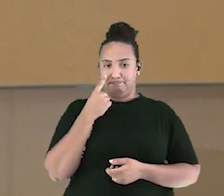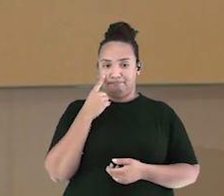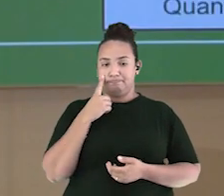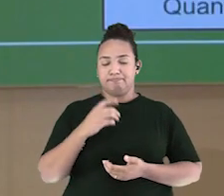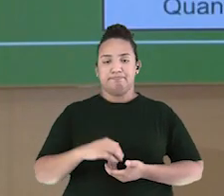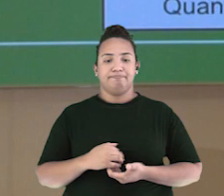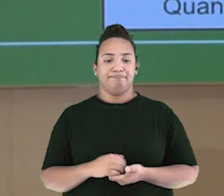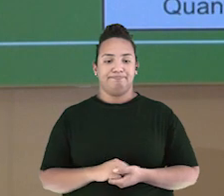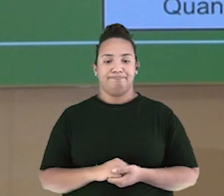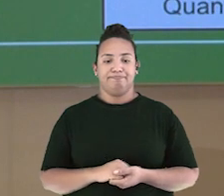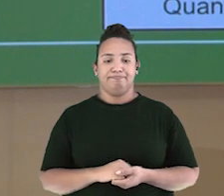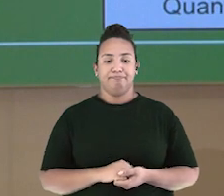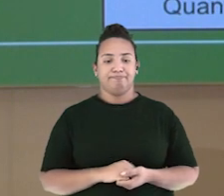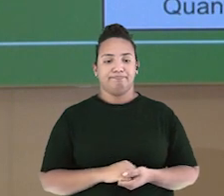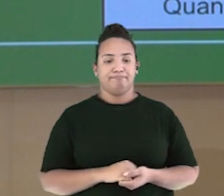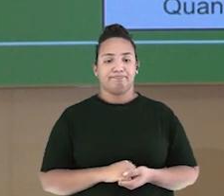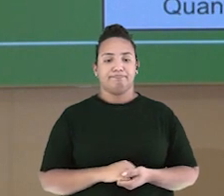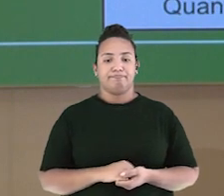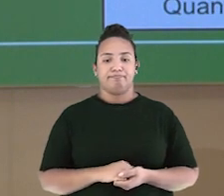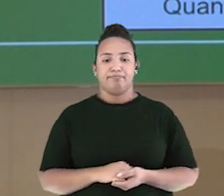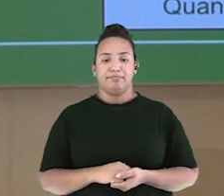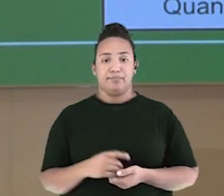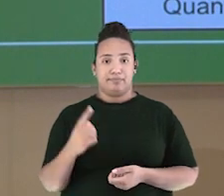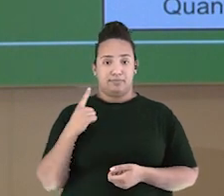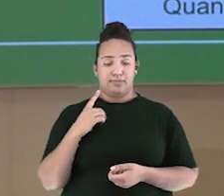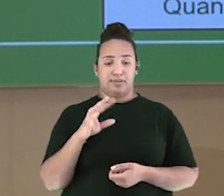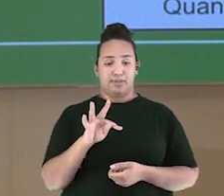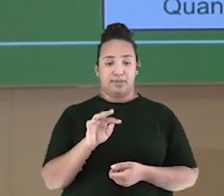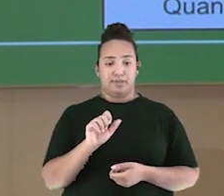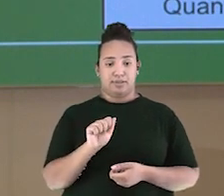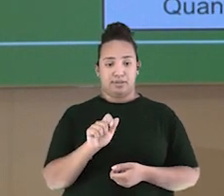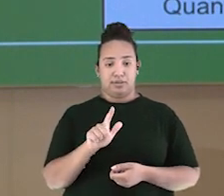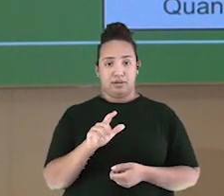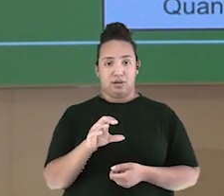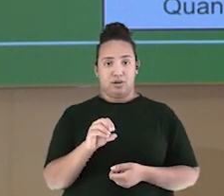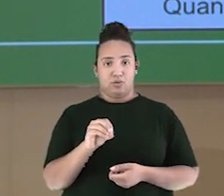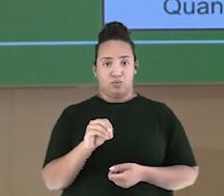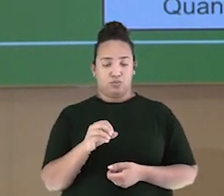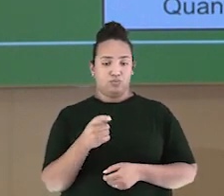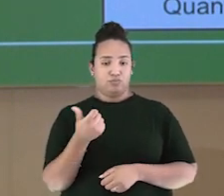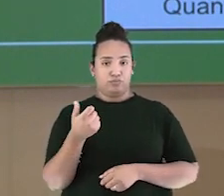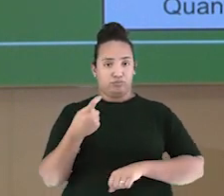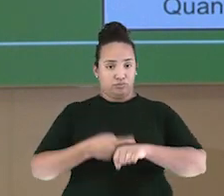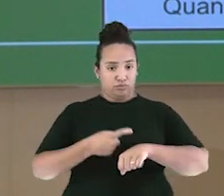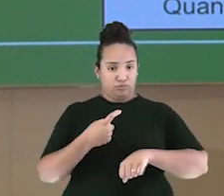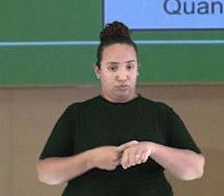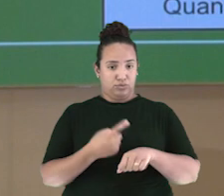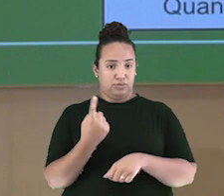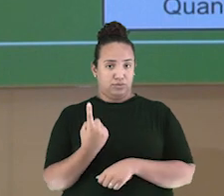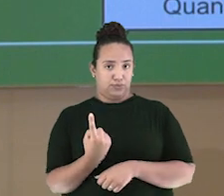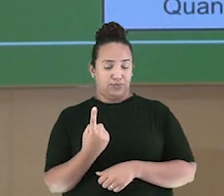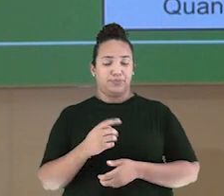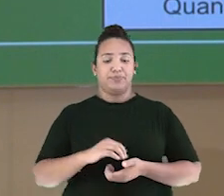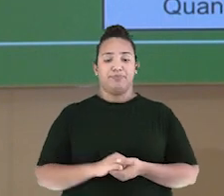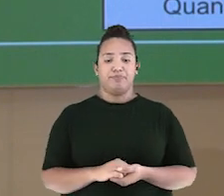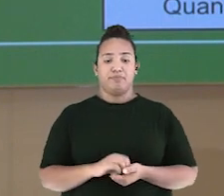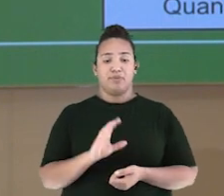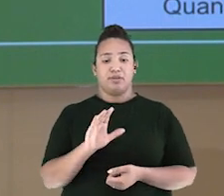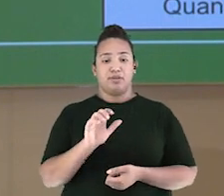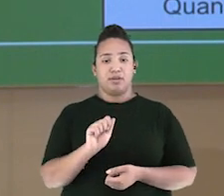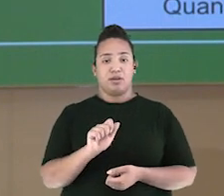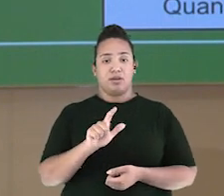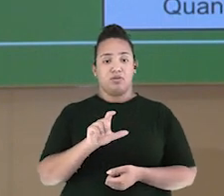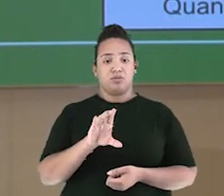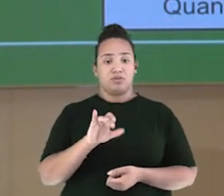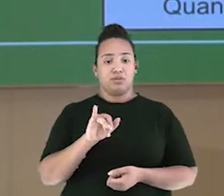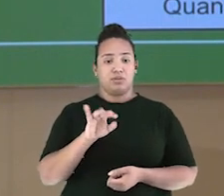seguintes. A gente tem o talco com dureza 1, a gipsita com dureza 2,